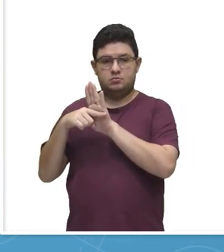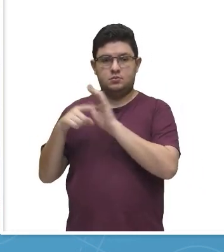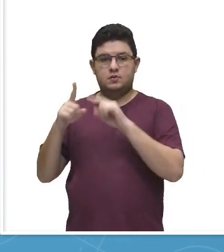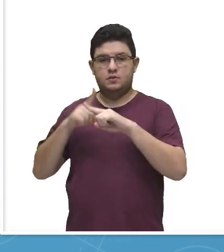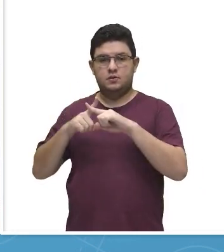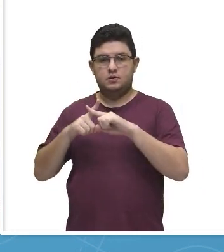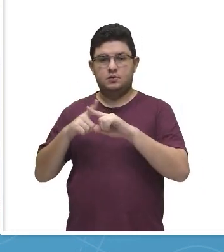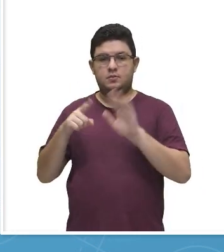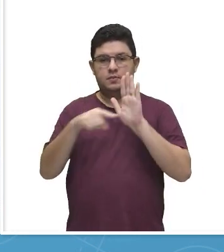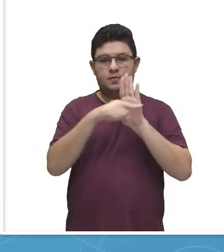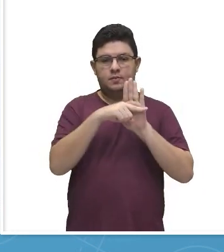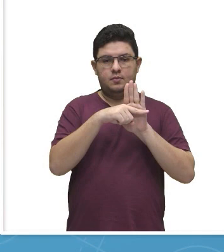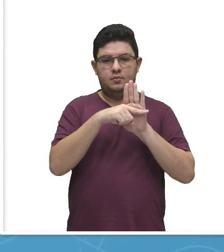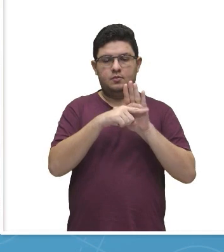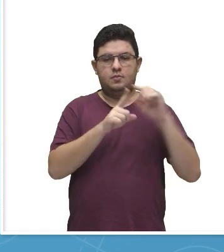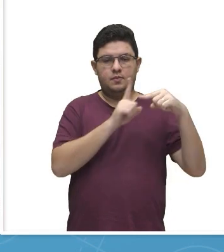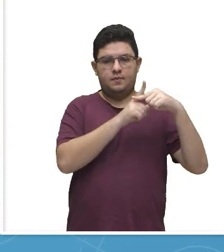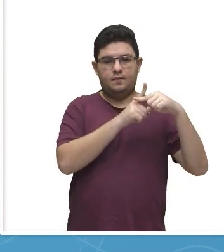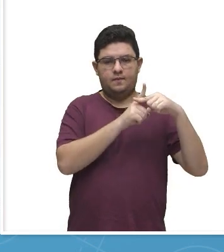E mais vezes menos, menos.